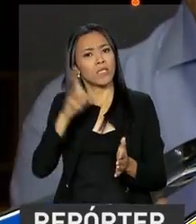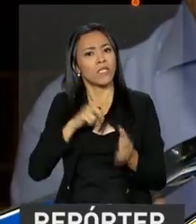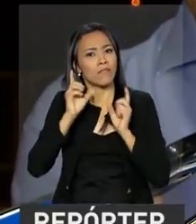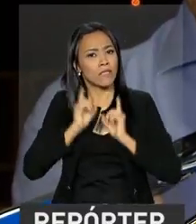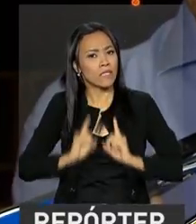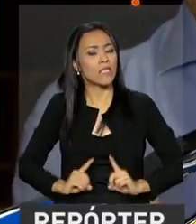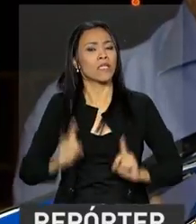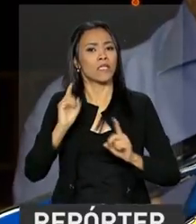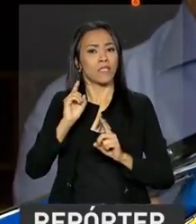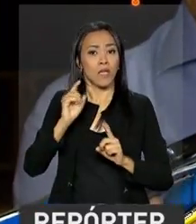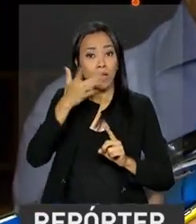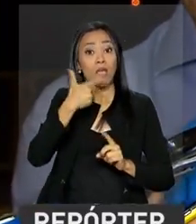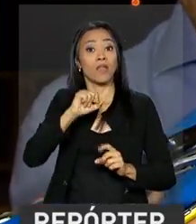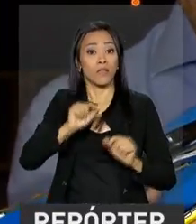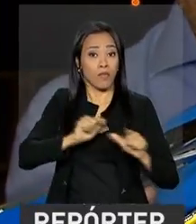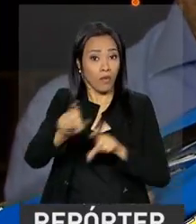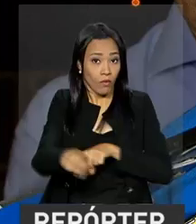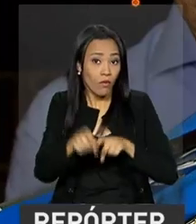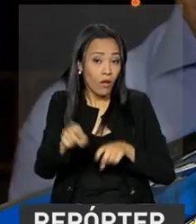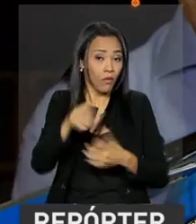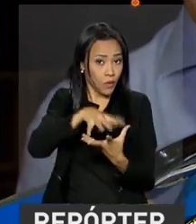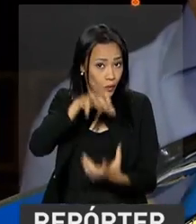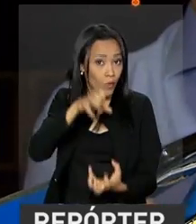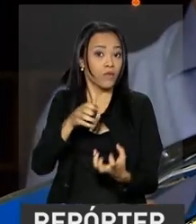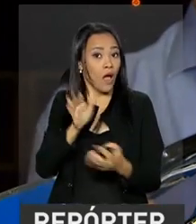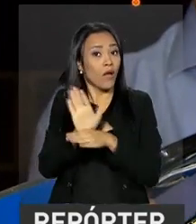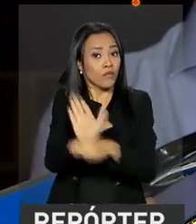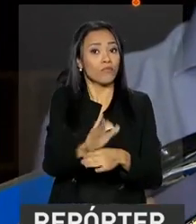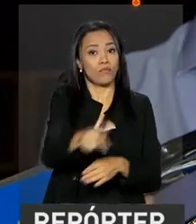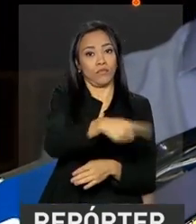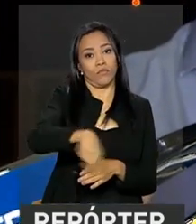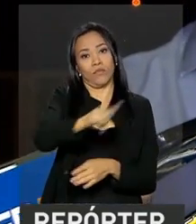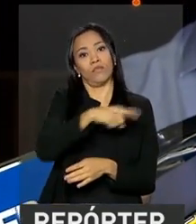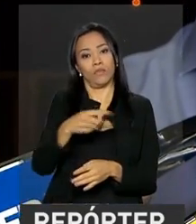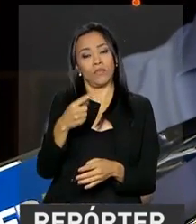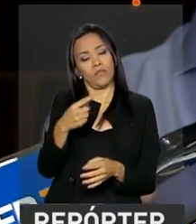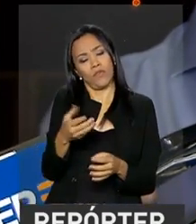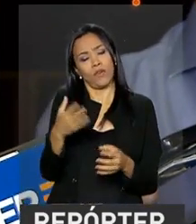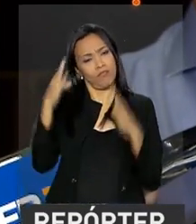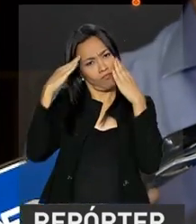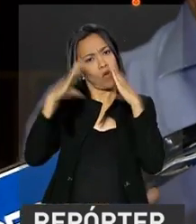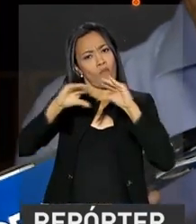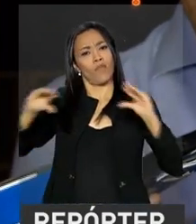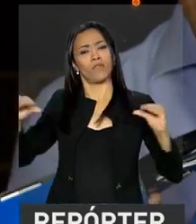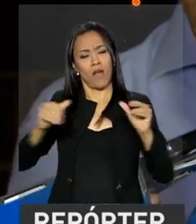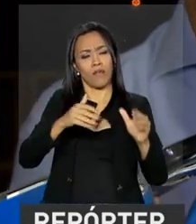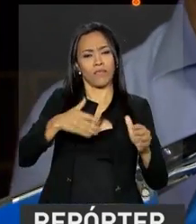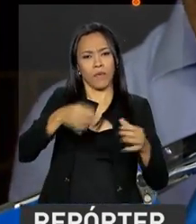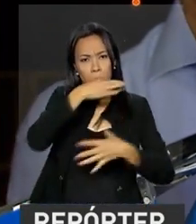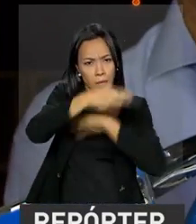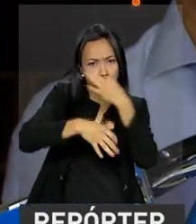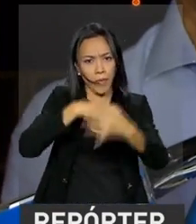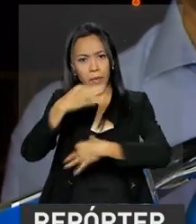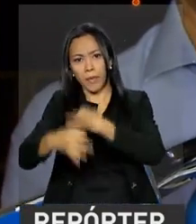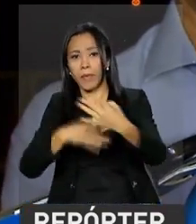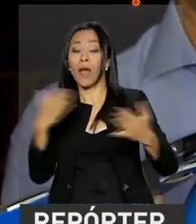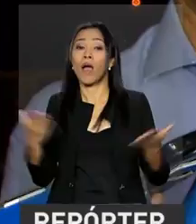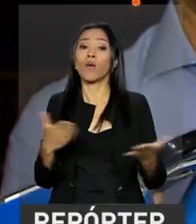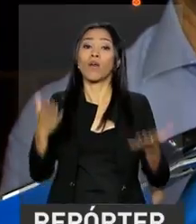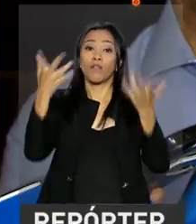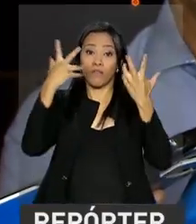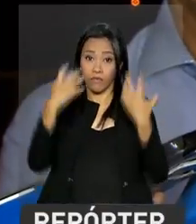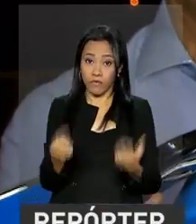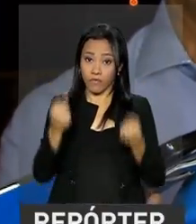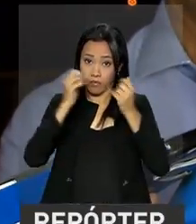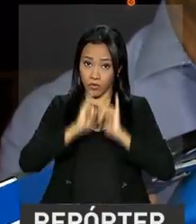trabalhador rural idosos então ficou assim muito conseqüente muito confortável agora vamos fazer uma grande comunicação